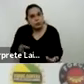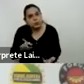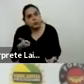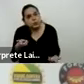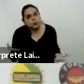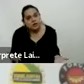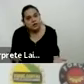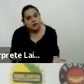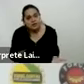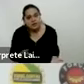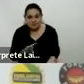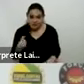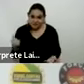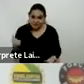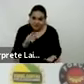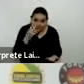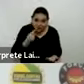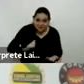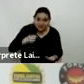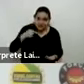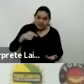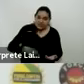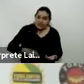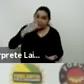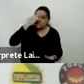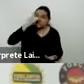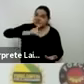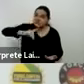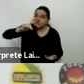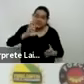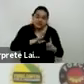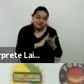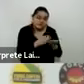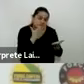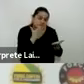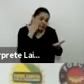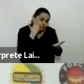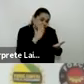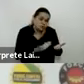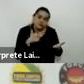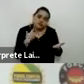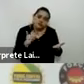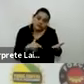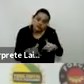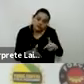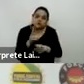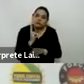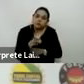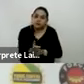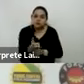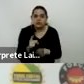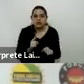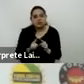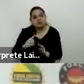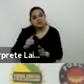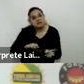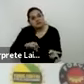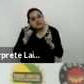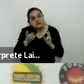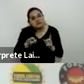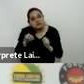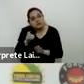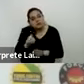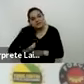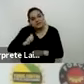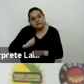nós que estamos aqui, graças a Deus, com carteira assinada, trabalhando, mas a gente percebe que o custo de vida ele está aumentando,